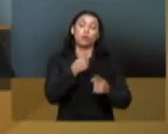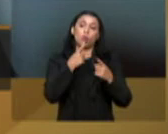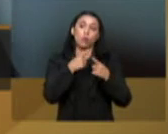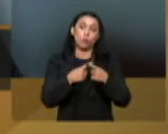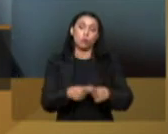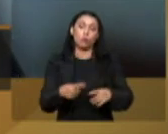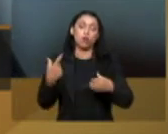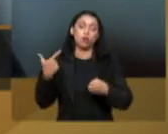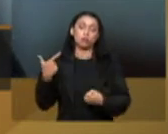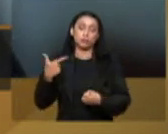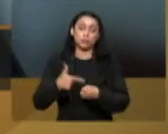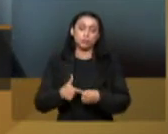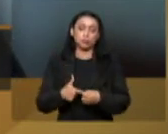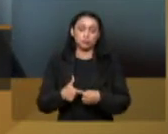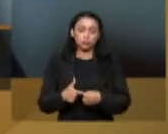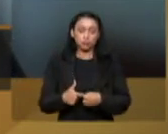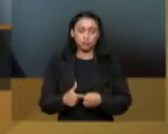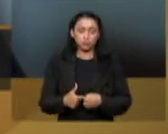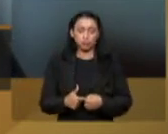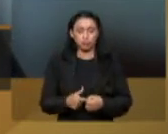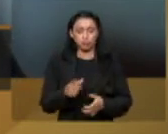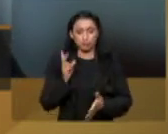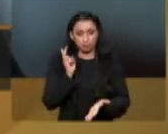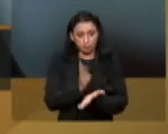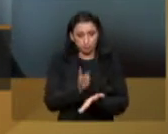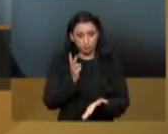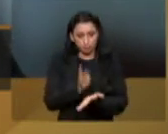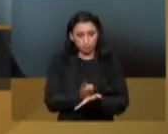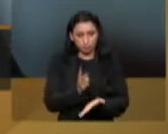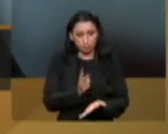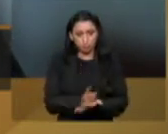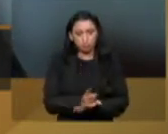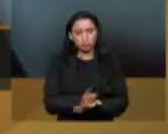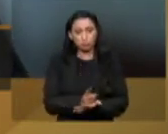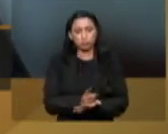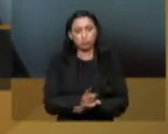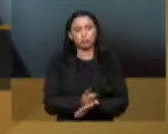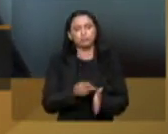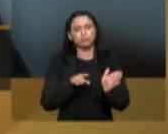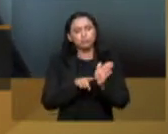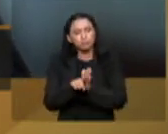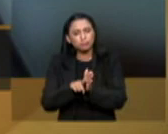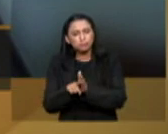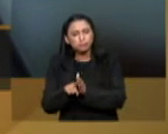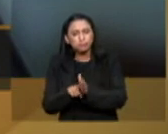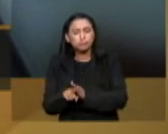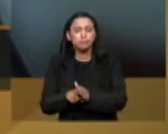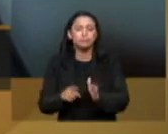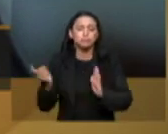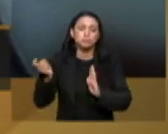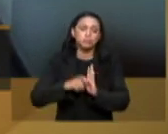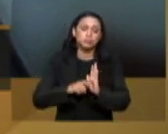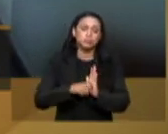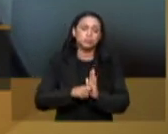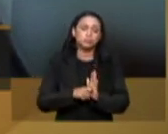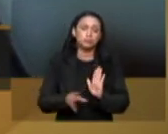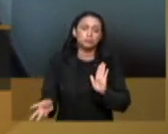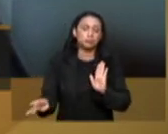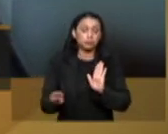gasolina, as mesmas razões extrafiscais as quais amparavam as